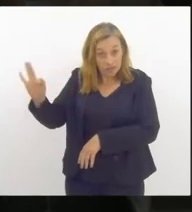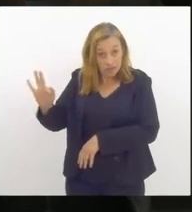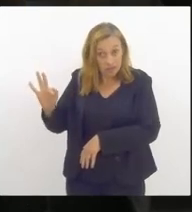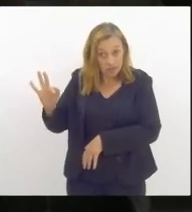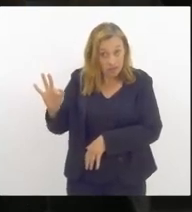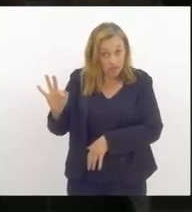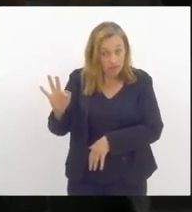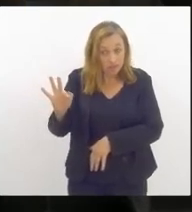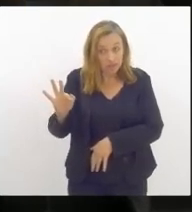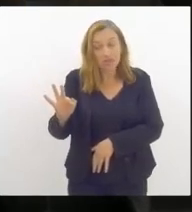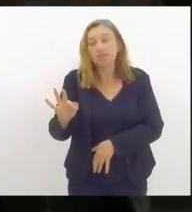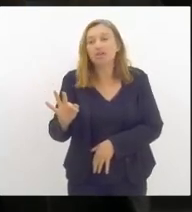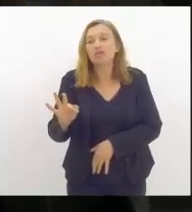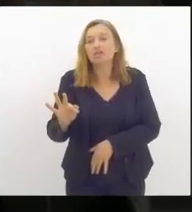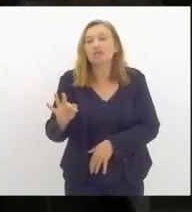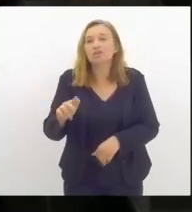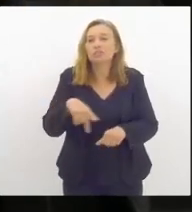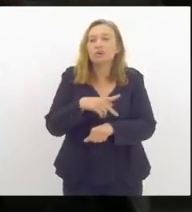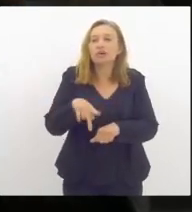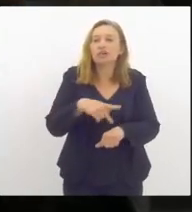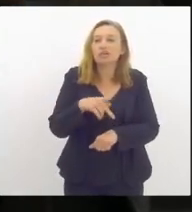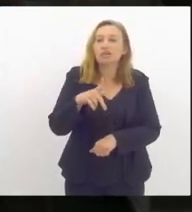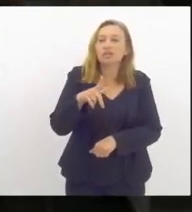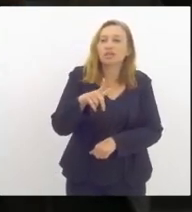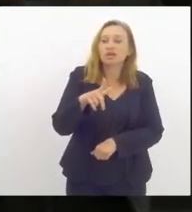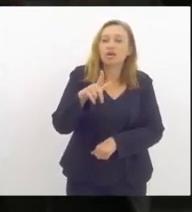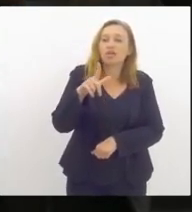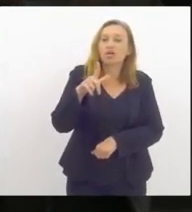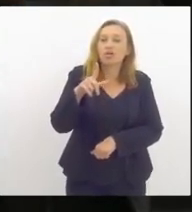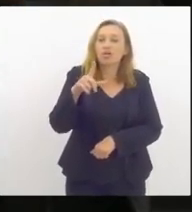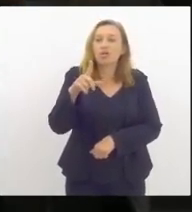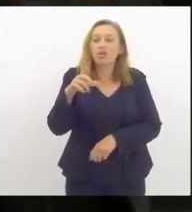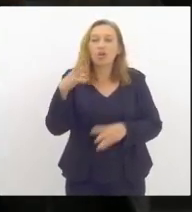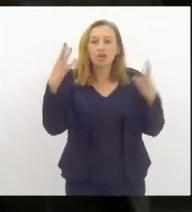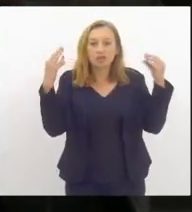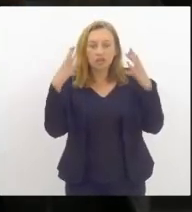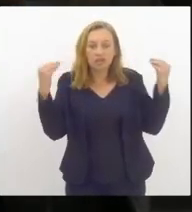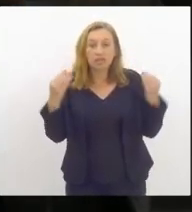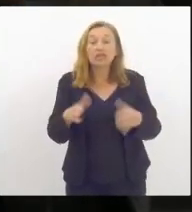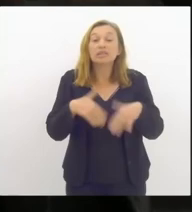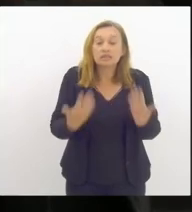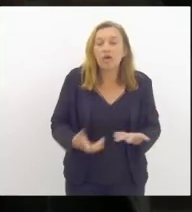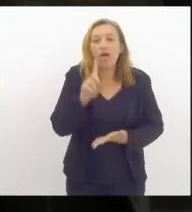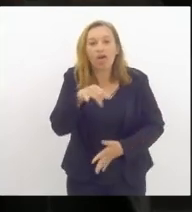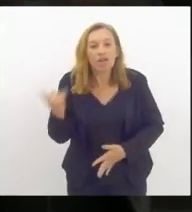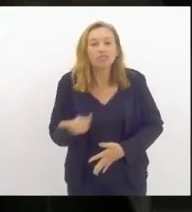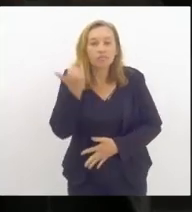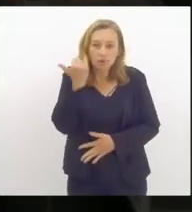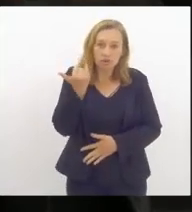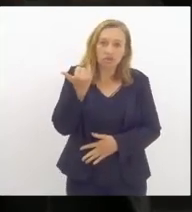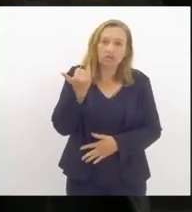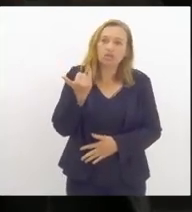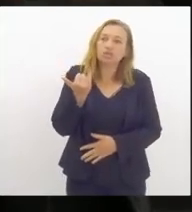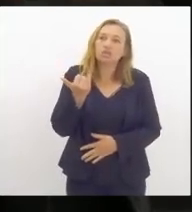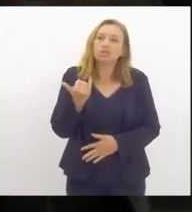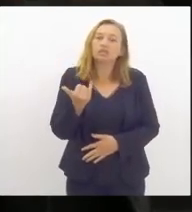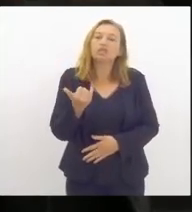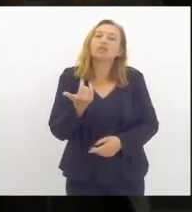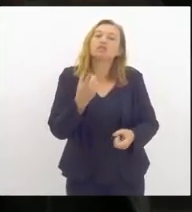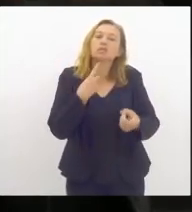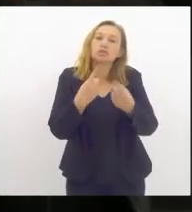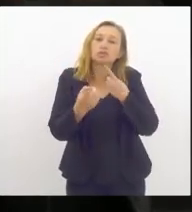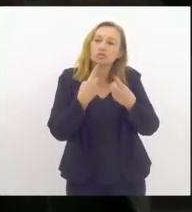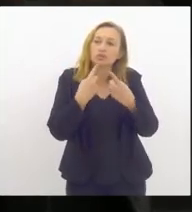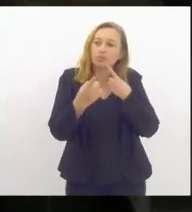uma ao Norte do Brasil o país que fala overlan se liga holandesa o Suriname Então você é muito importante que a gente garanto esse